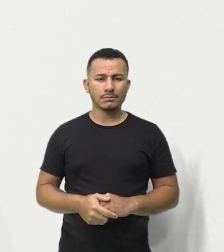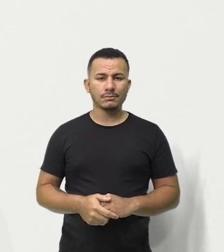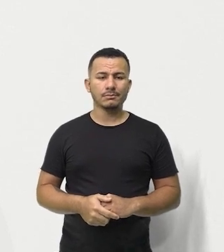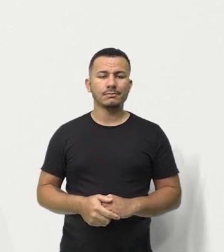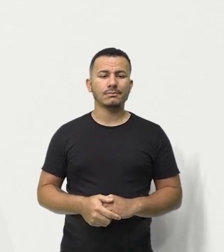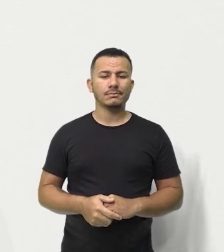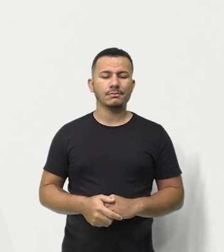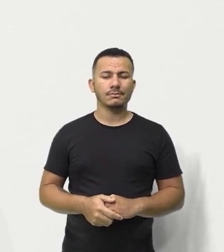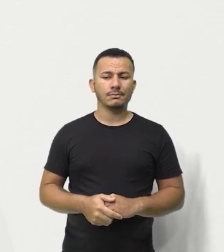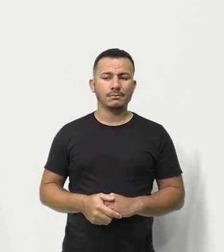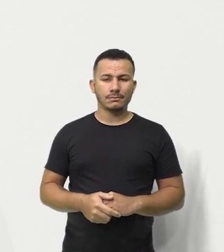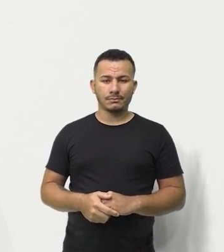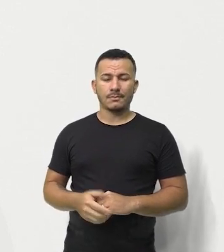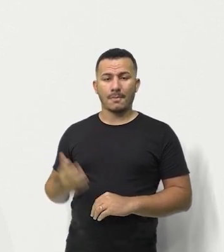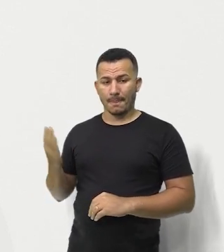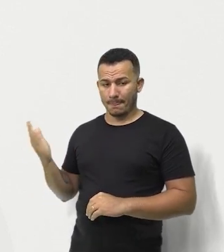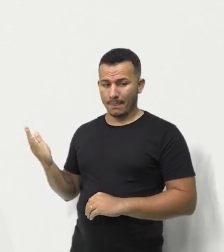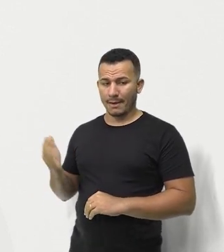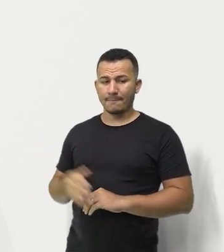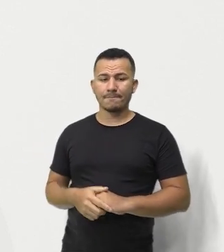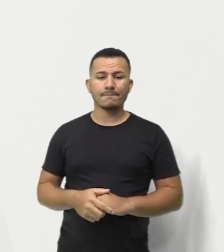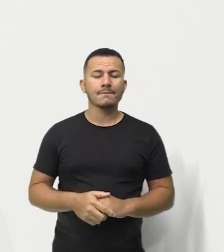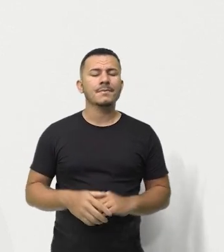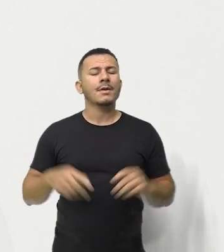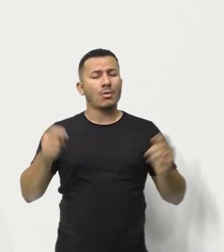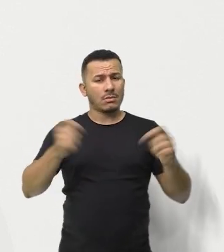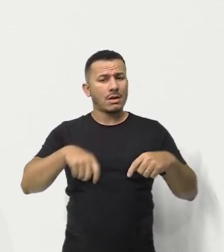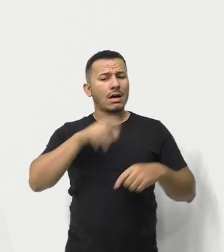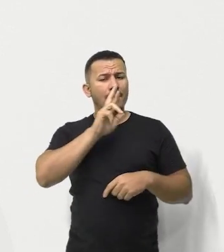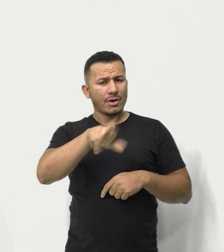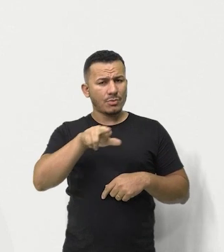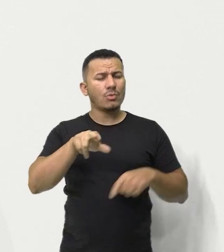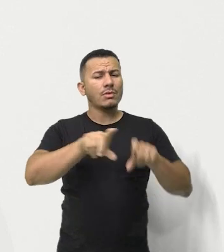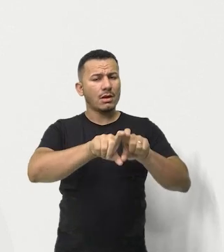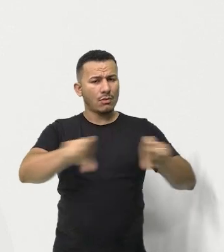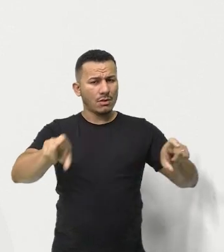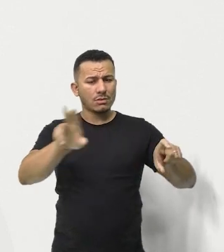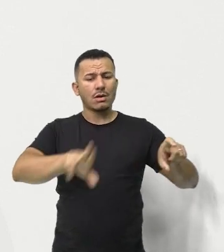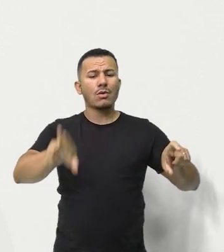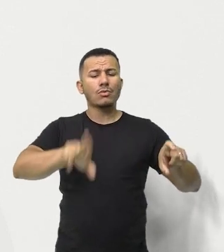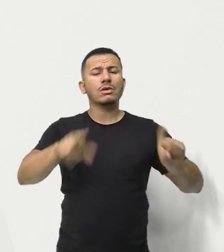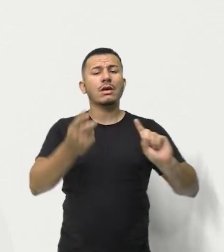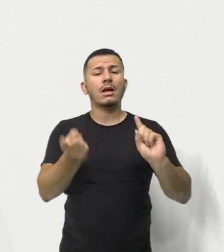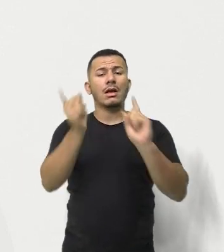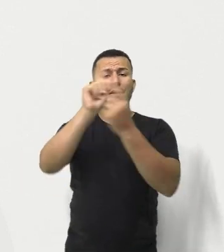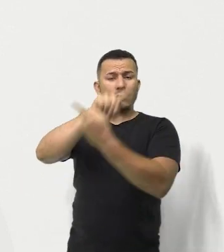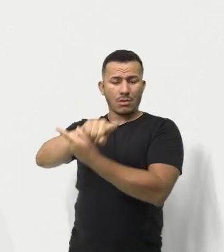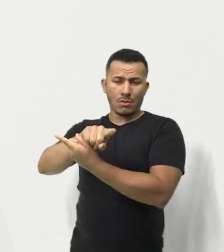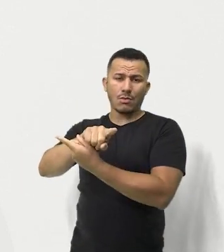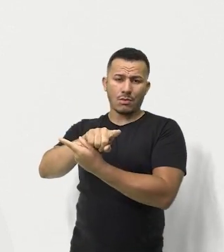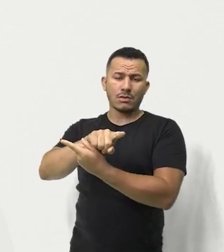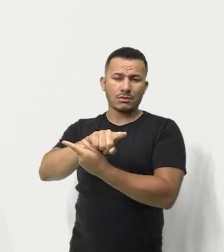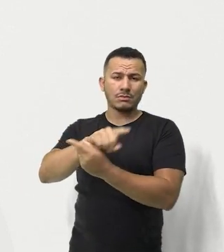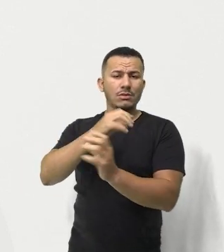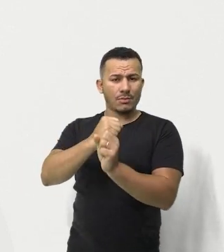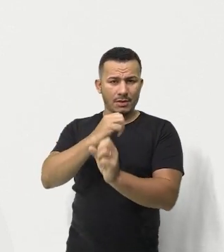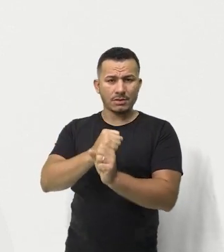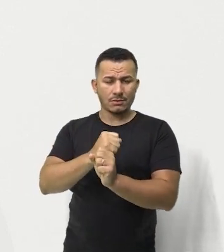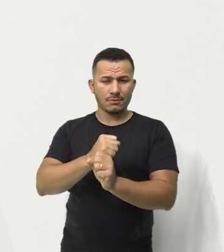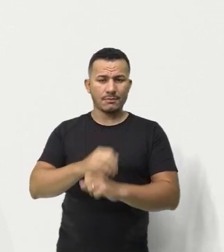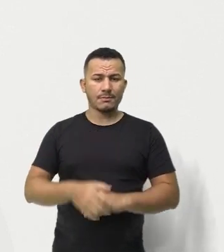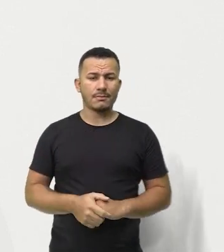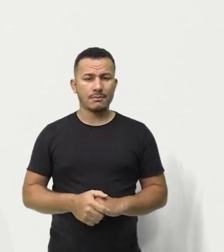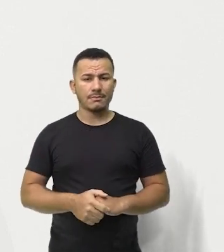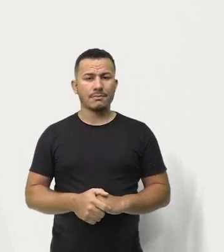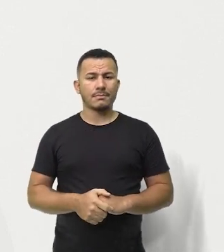Beleza? Então, vamos seguir. Então, olha o que é que nós temos. Podemos resolver equações utilizando o inverso